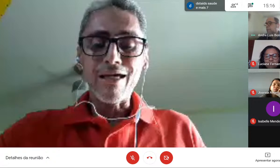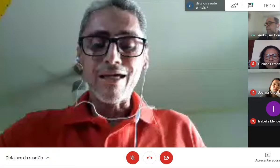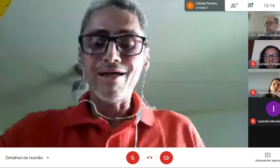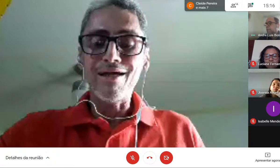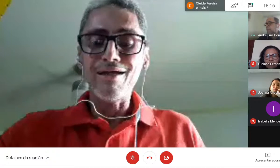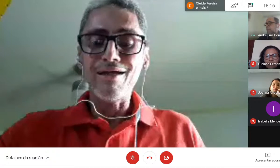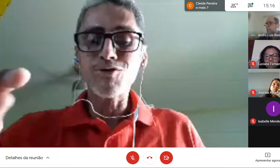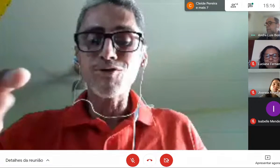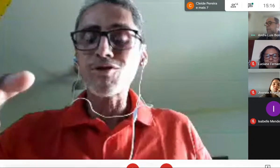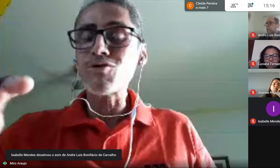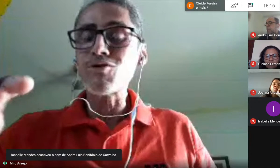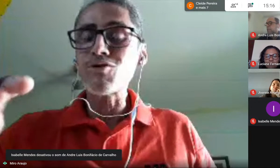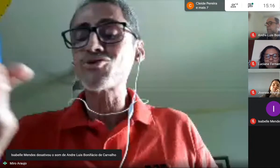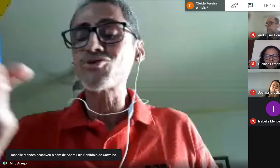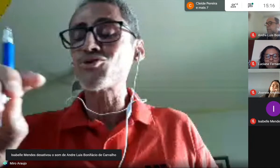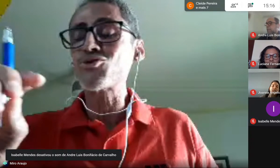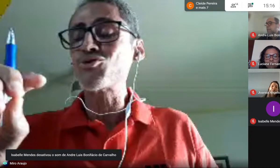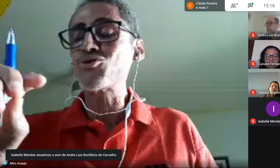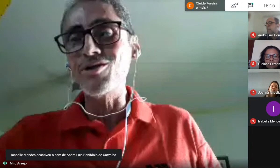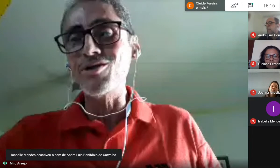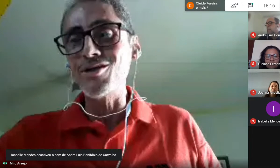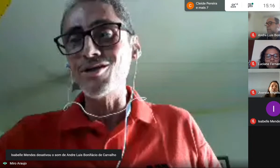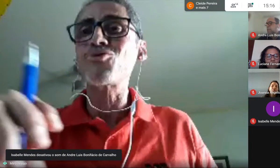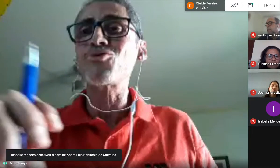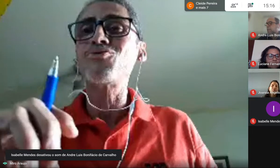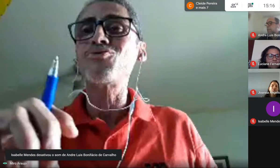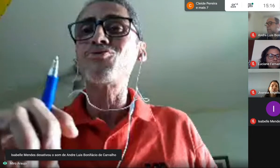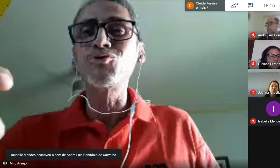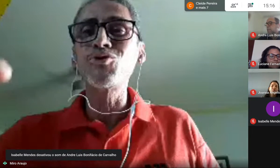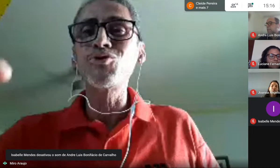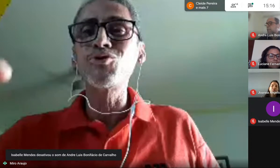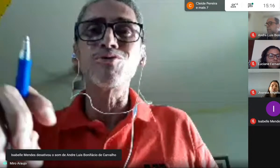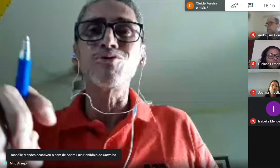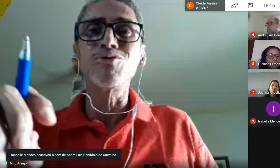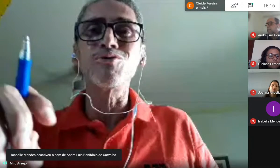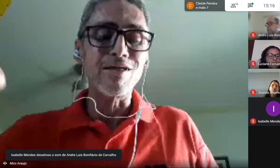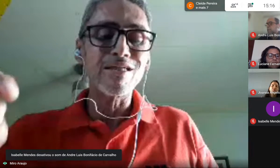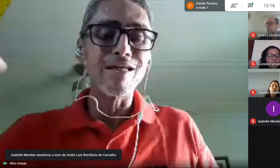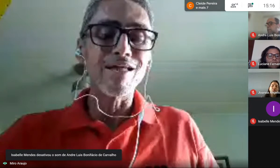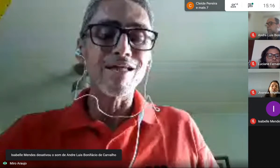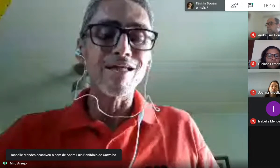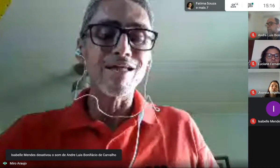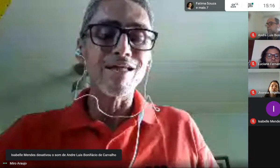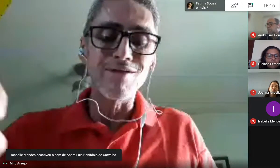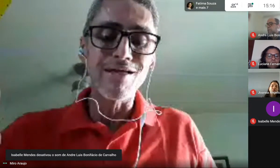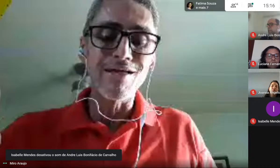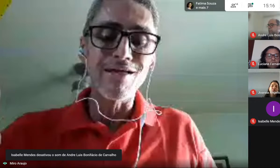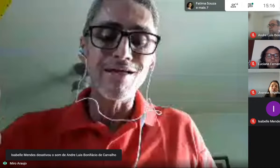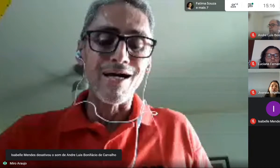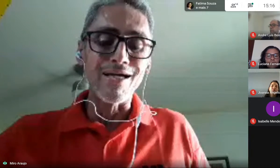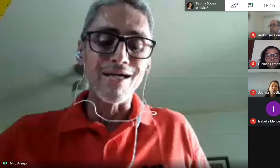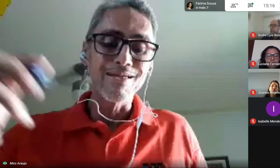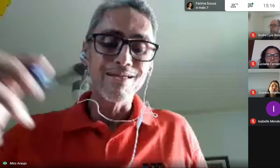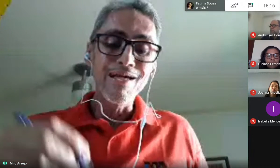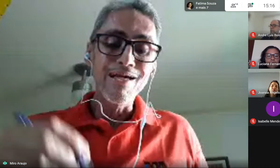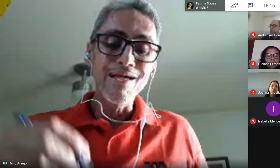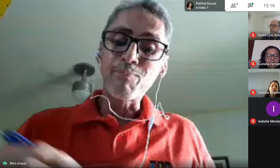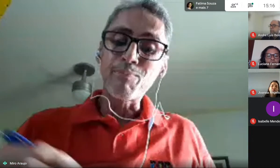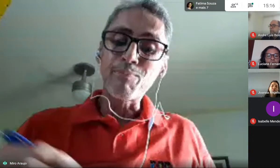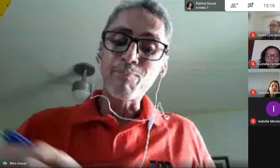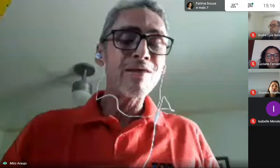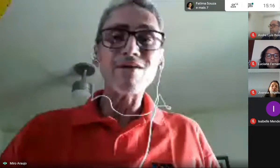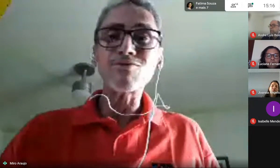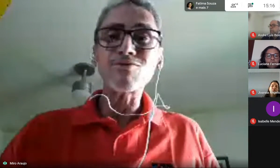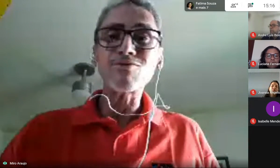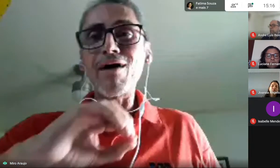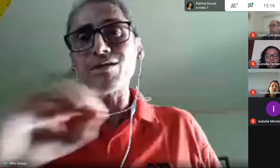Eu tenho discutido isso e tenho conversado muito com a gerência operacional de ESP-AIDS, que para mim faz um trabalho